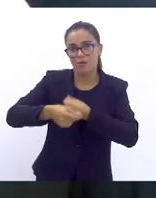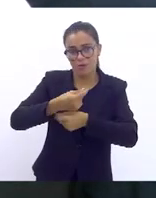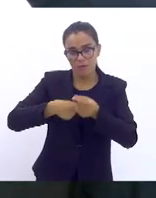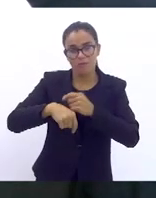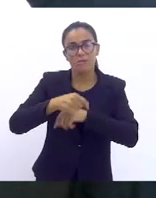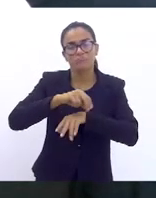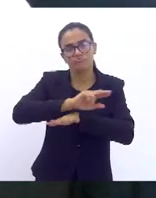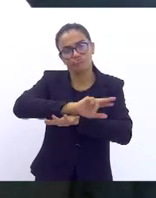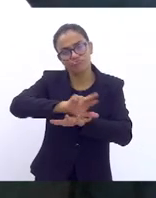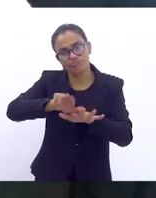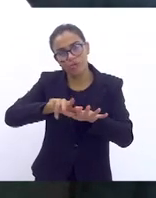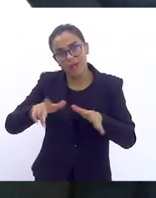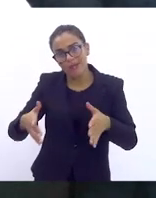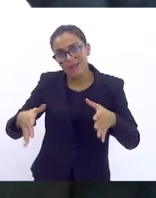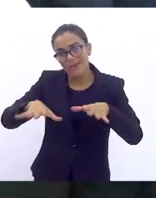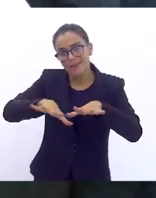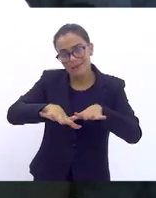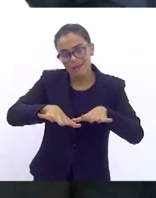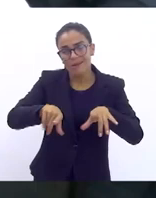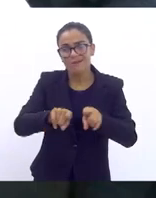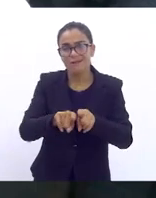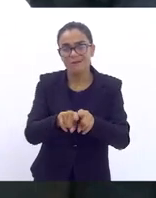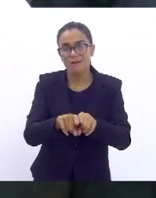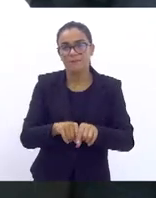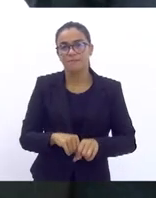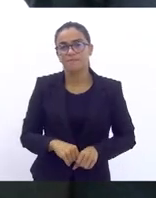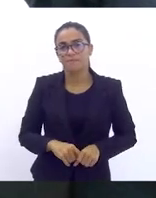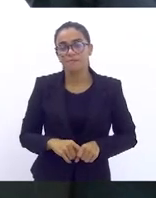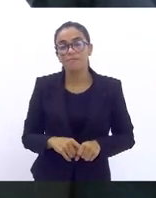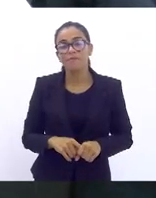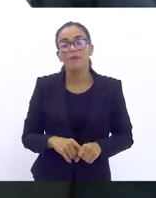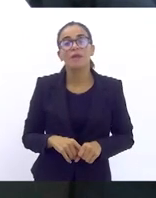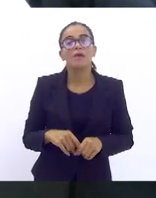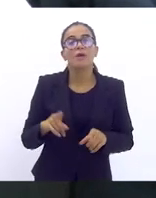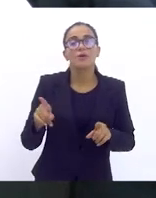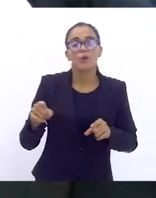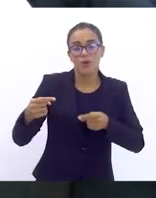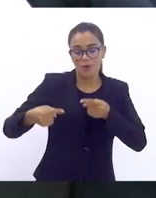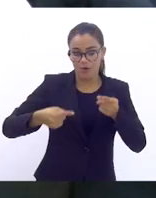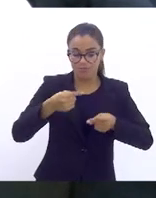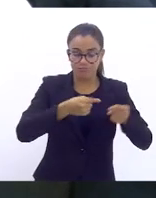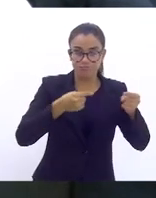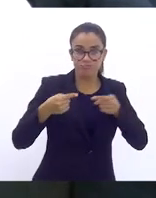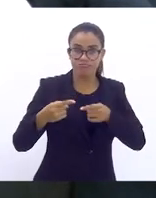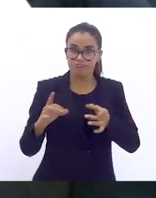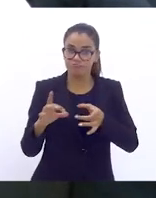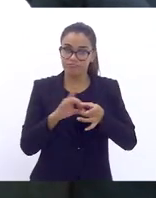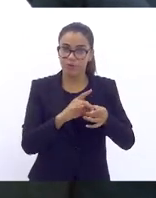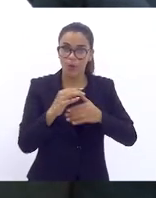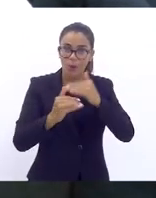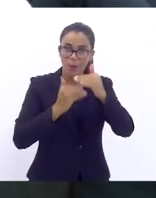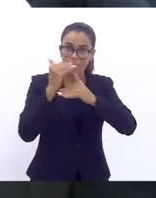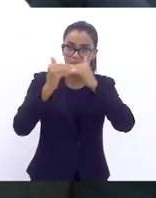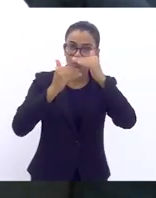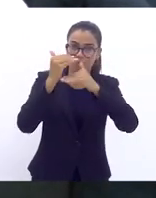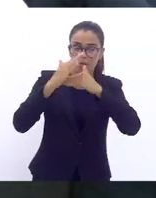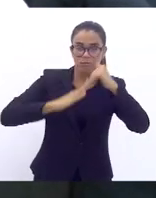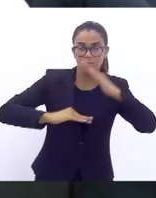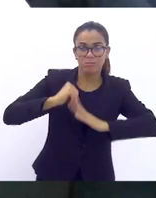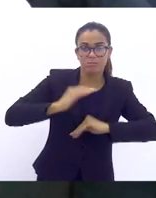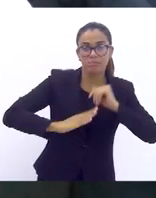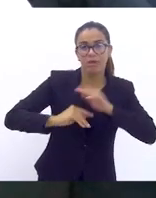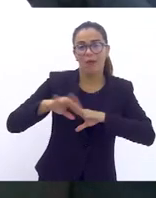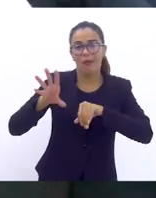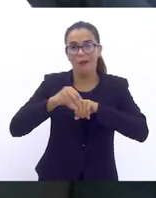diversificada integrada né com a vantagem competitiva associada ao Progresso técnico Qual